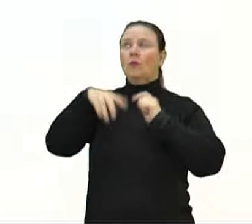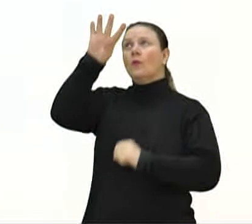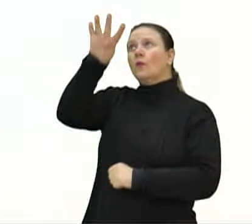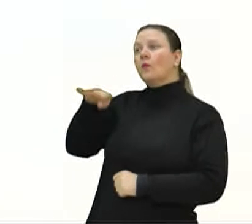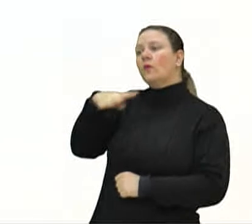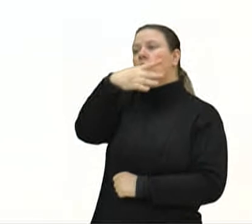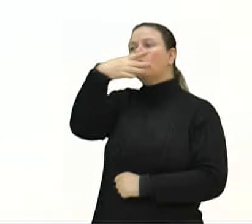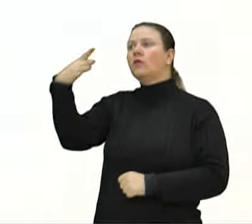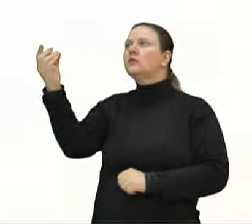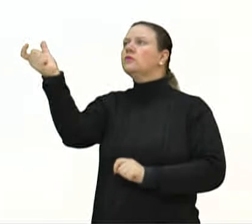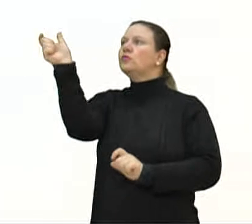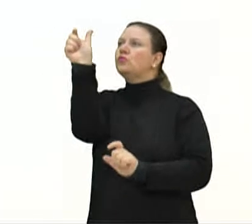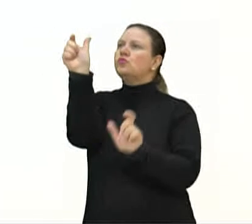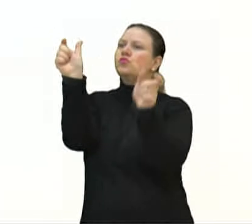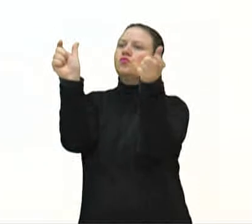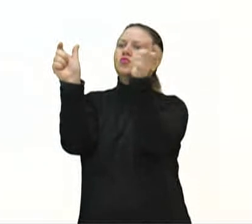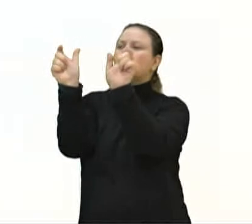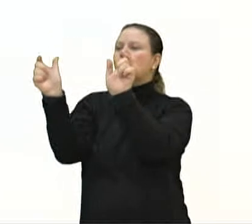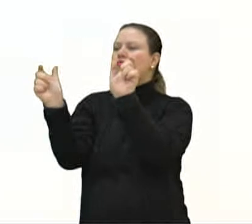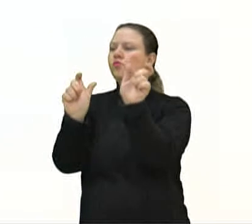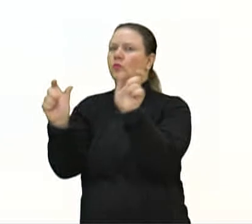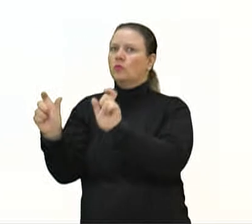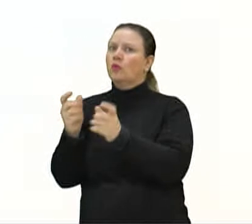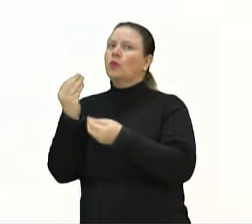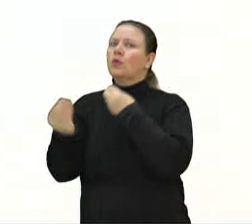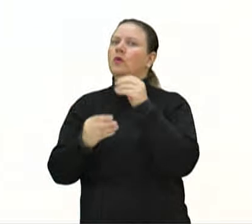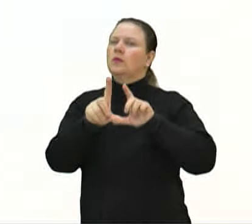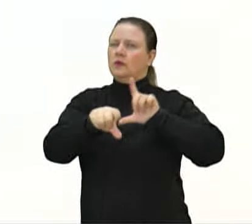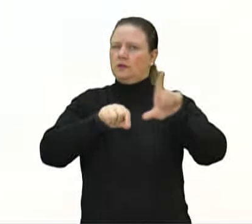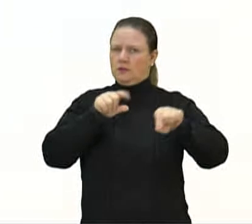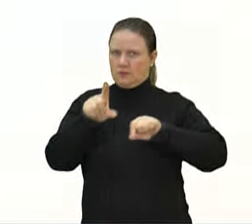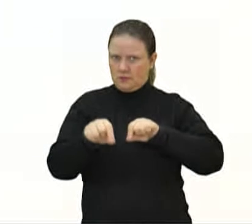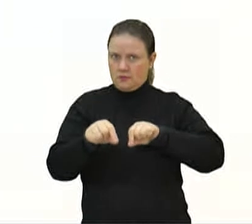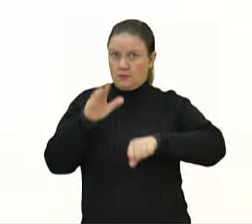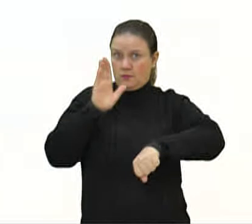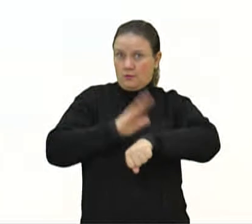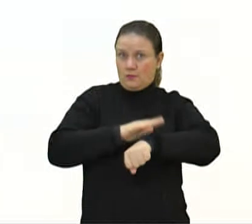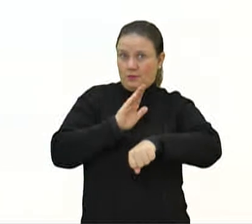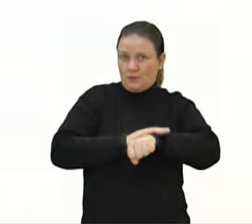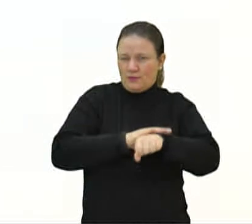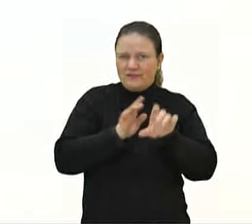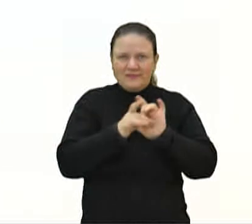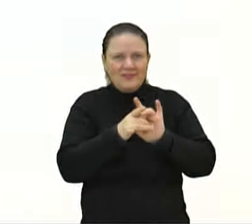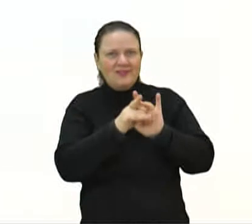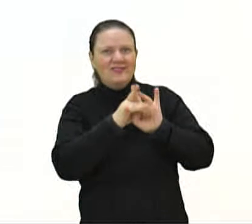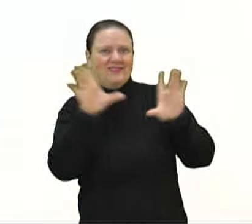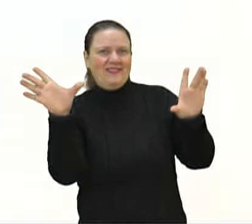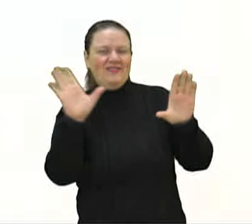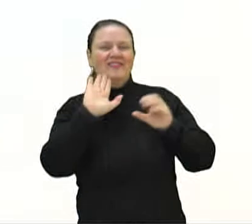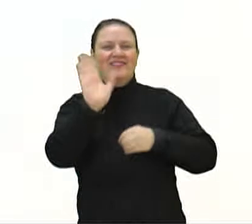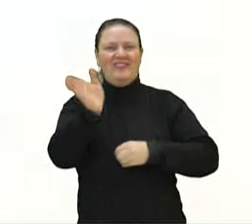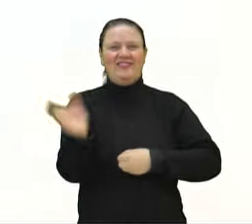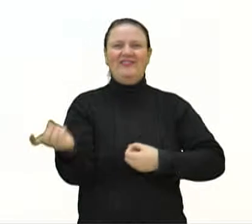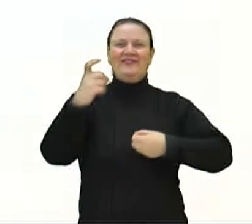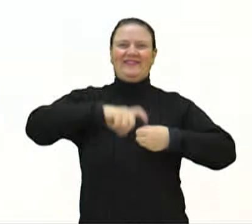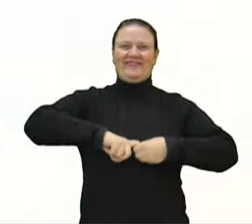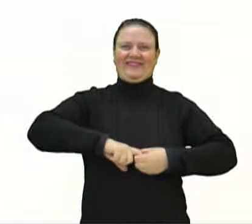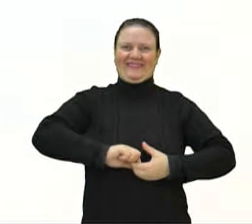os itens que ela escolheu e como ela escolheu, tá? Vou dar uns minutinhos para que vocês respondam e eu já volto.